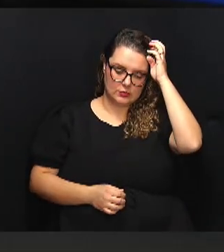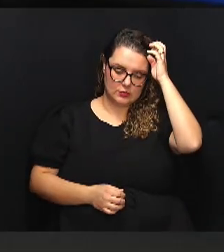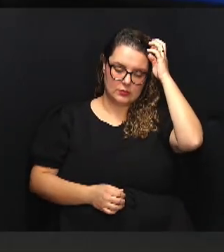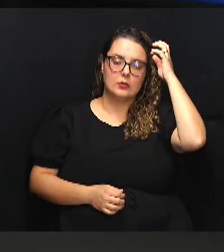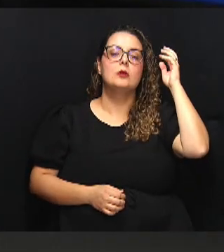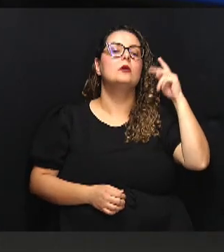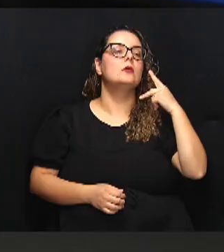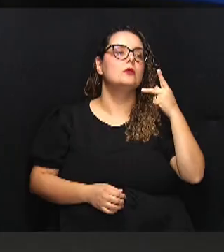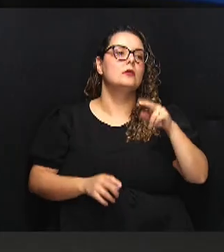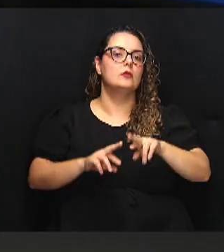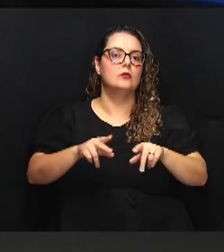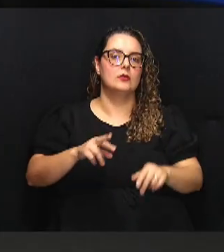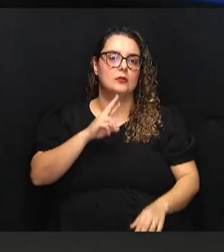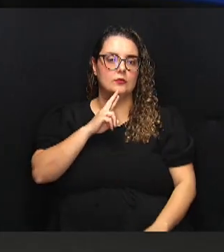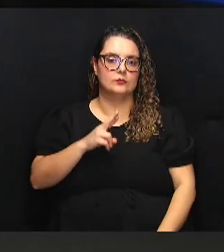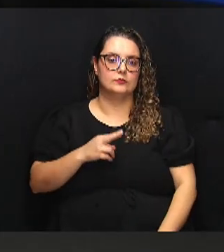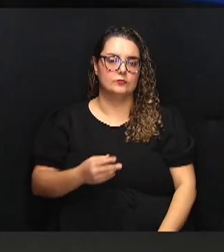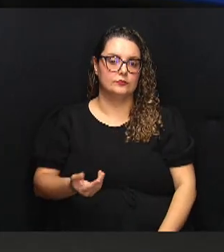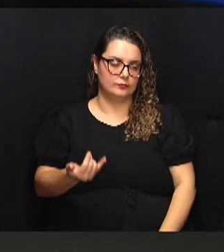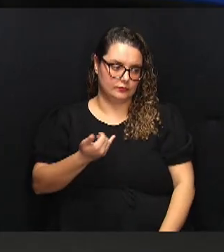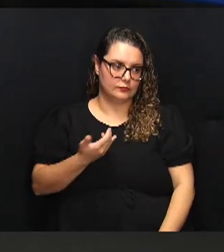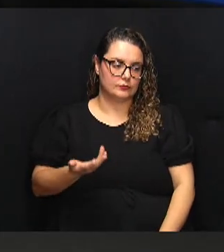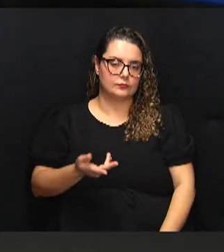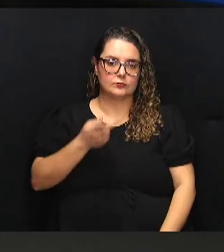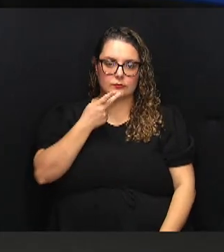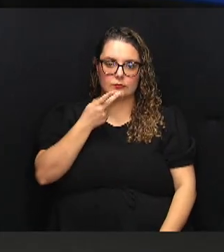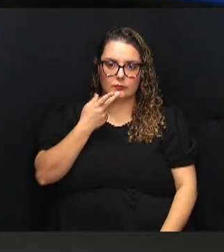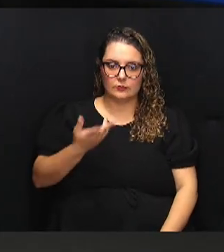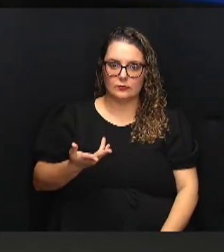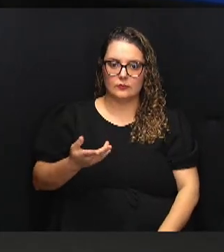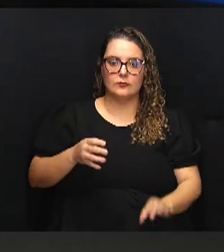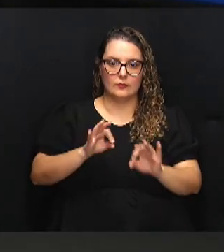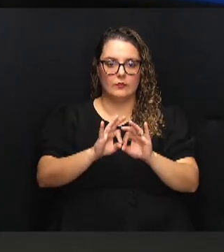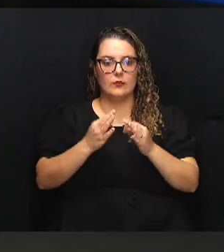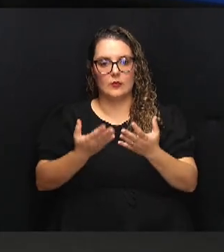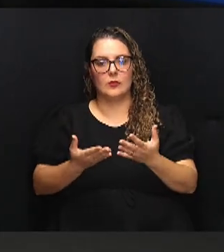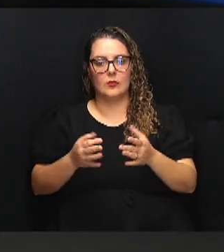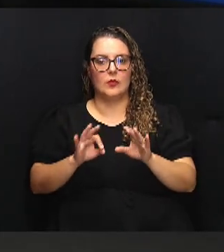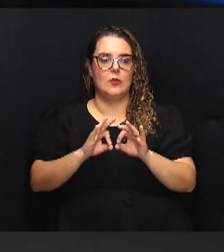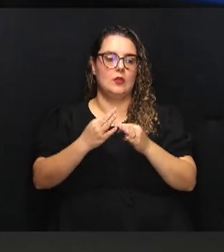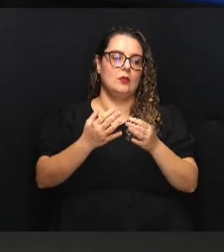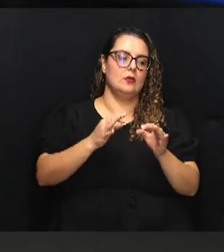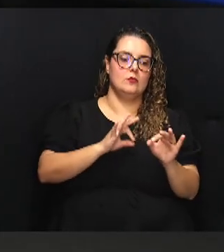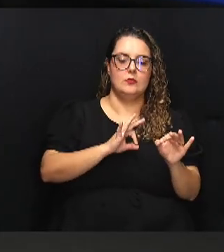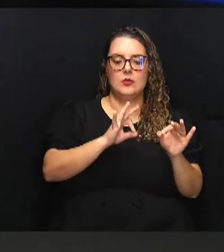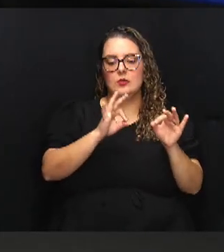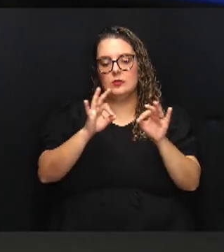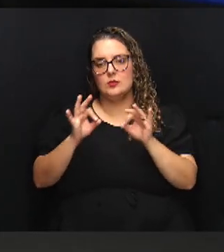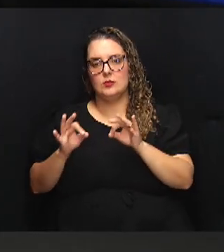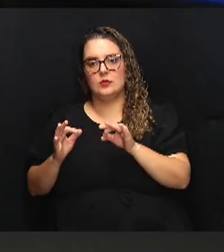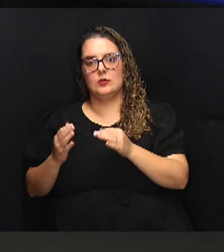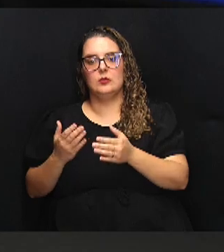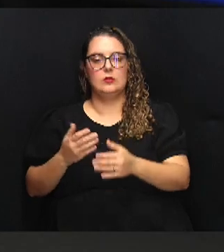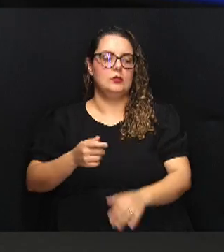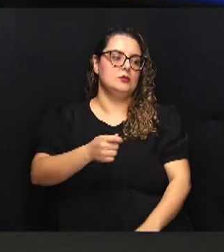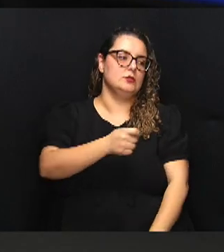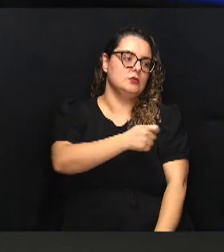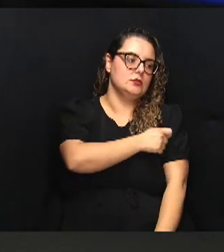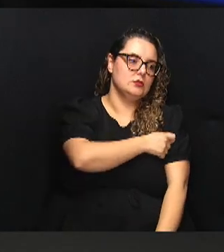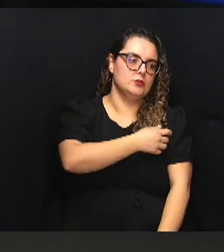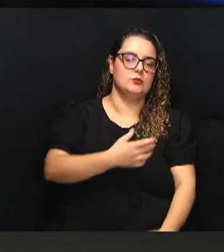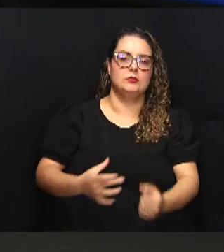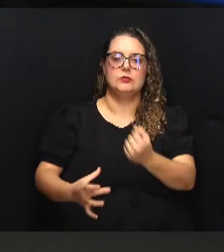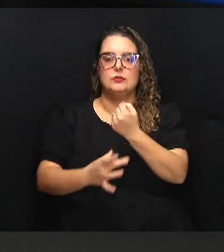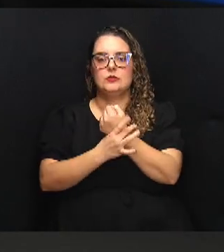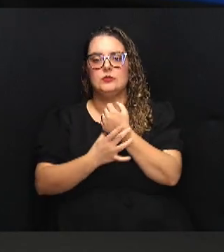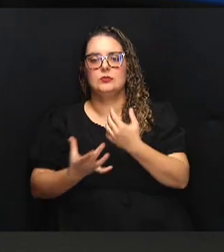várias respostas que você me deu, você falou bastante sobre família, né? Que a família tem que acompanhar este estudante, na questão de